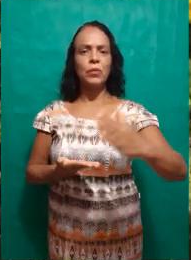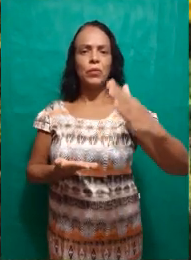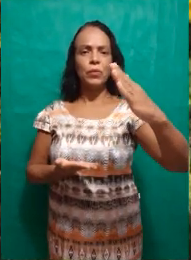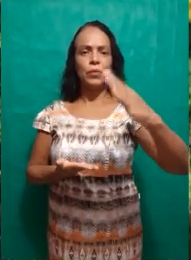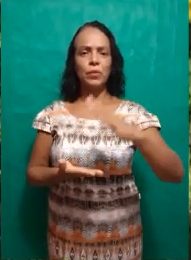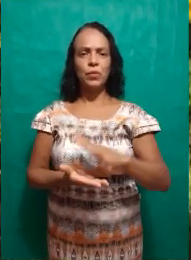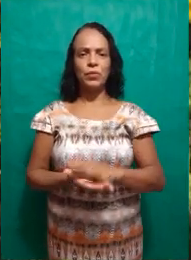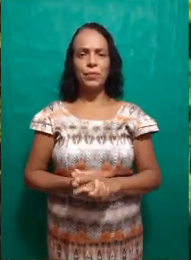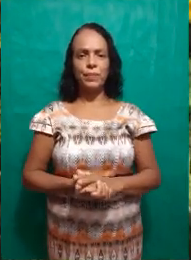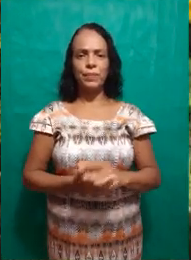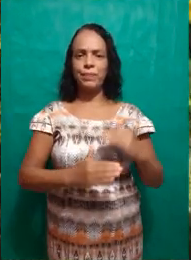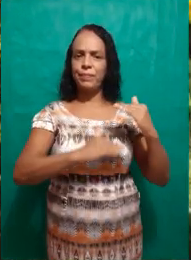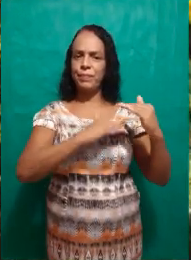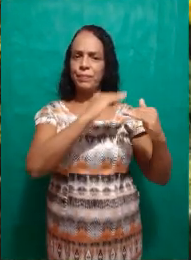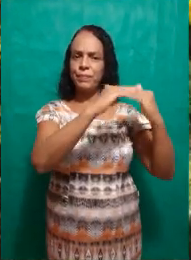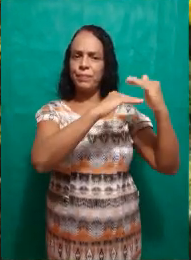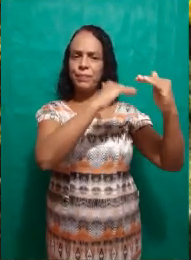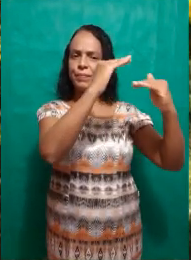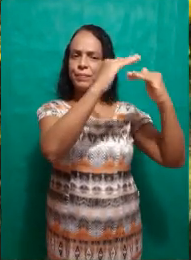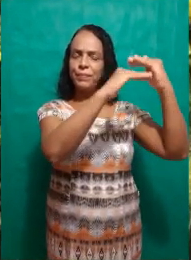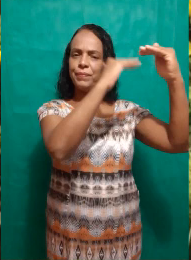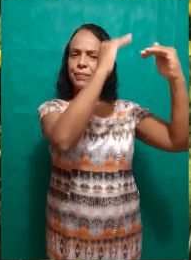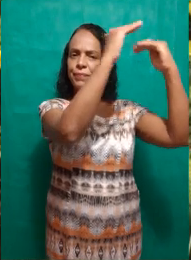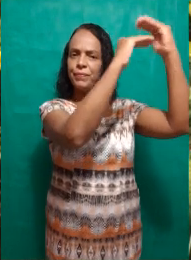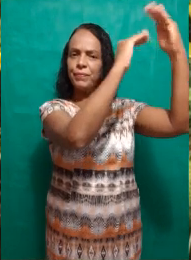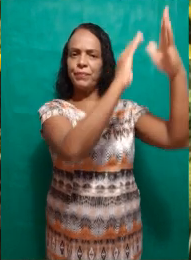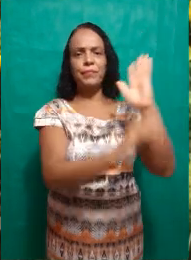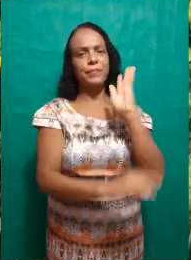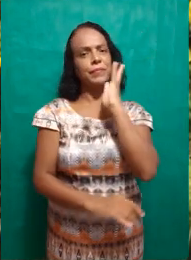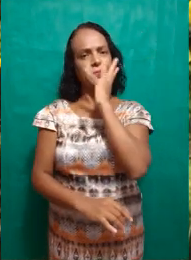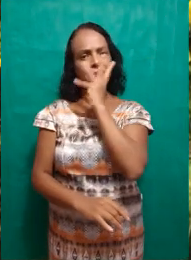assim foi que as coisas foram